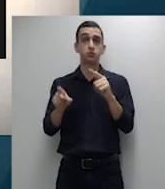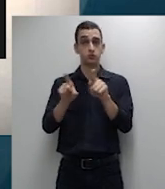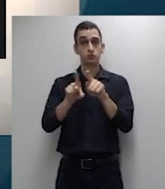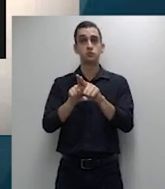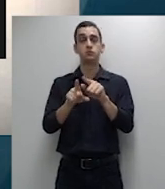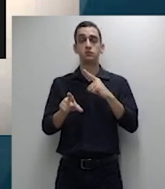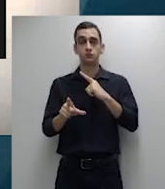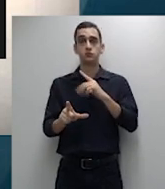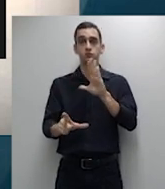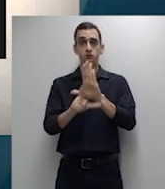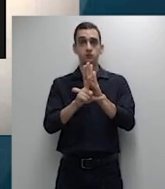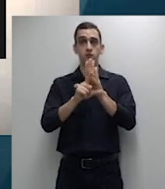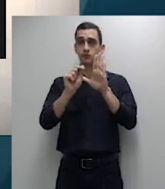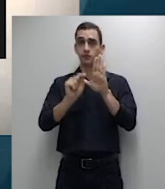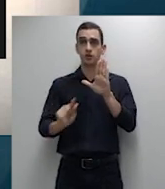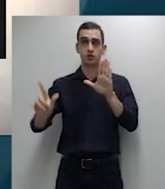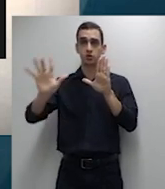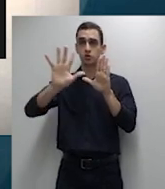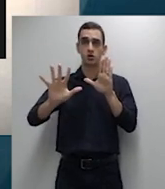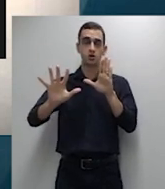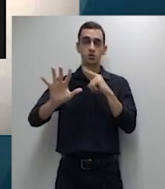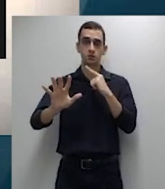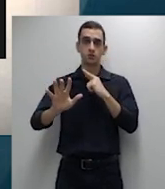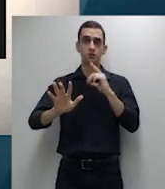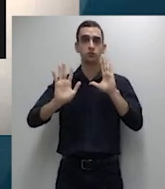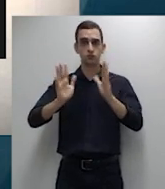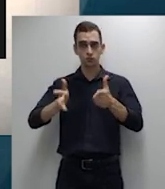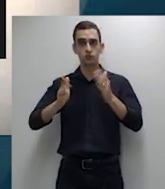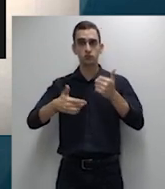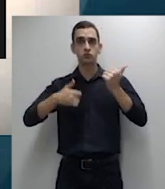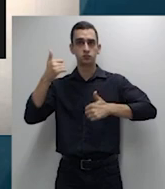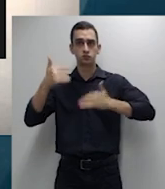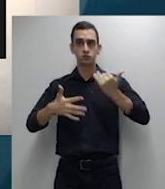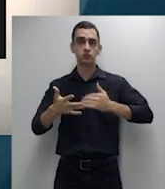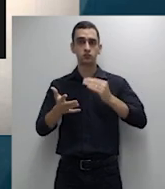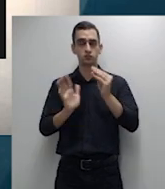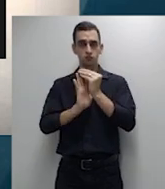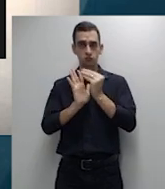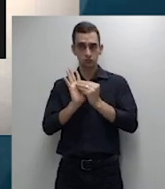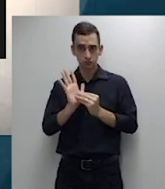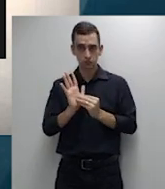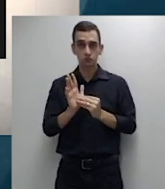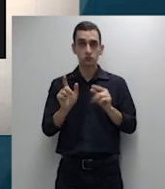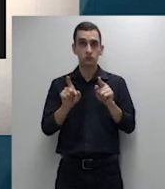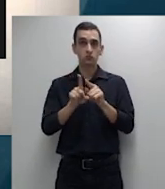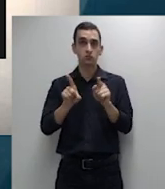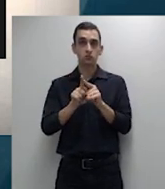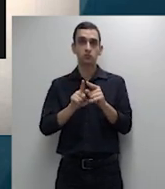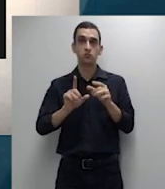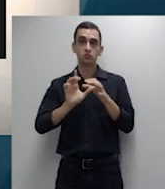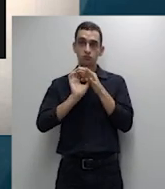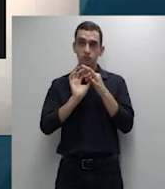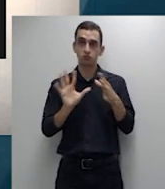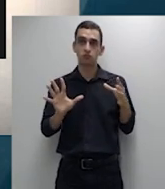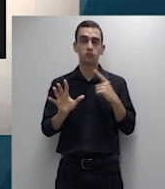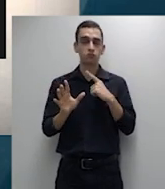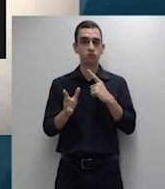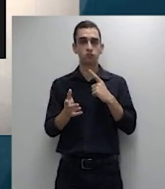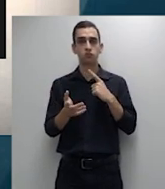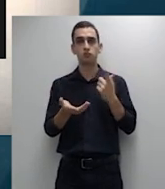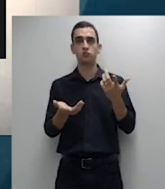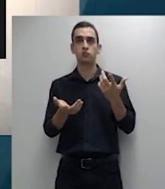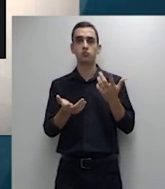telecomunicações a lei geral de bom sessões e autoriza a cobrança de